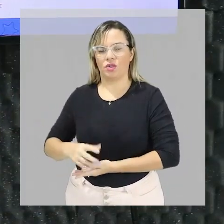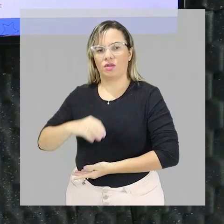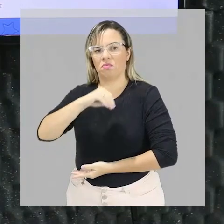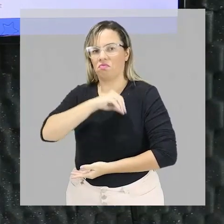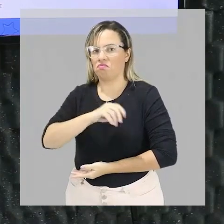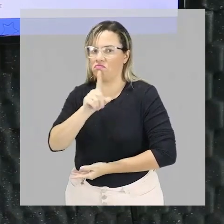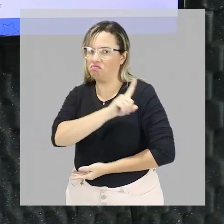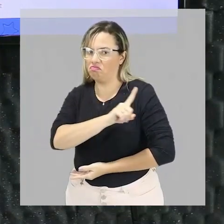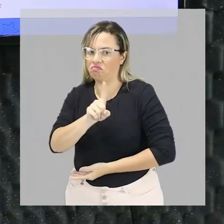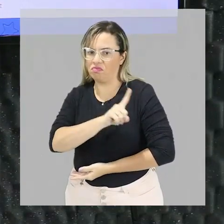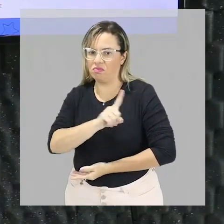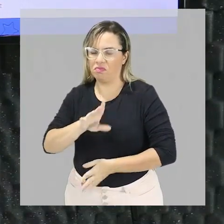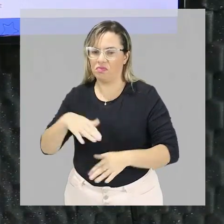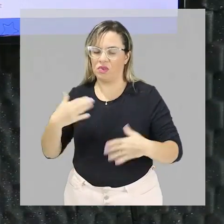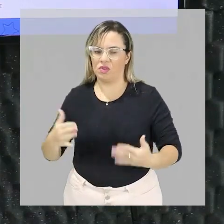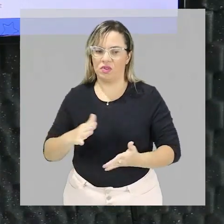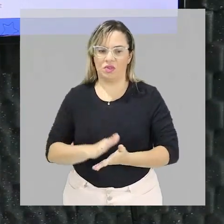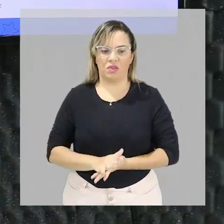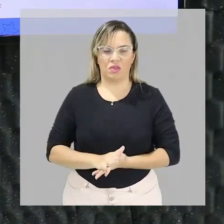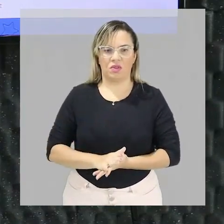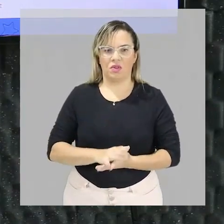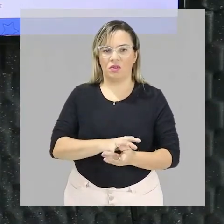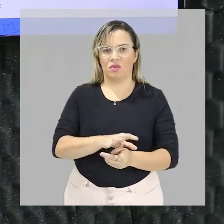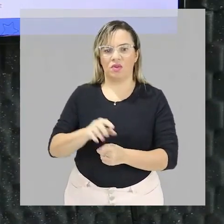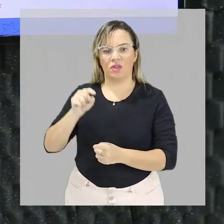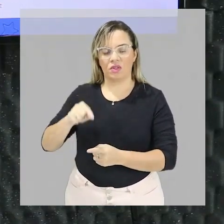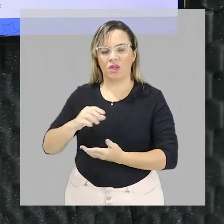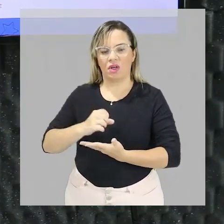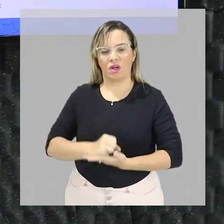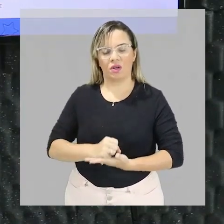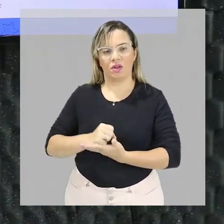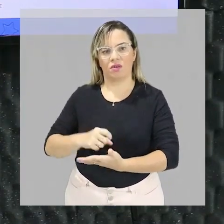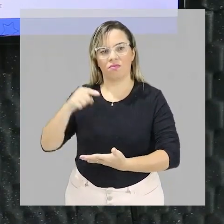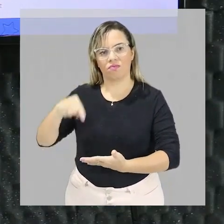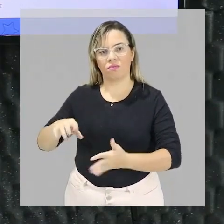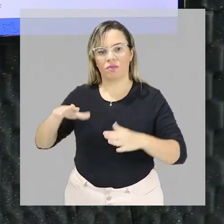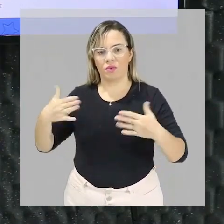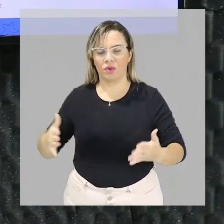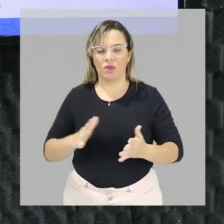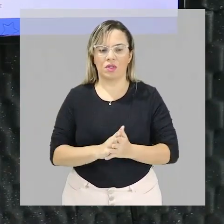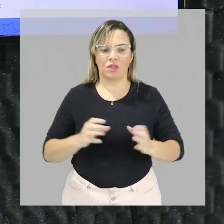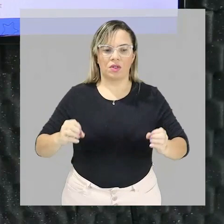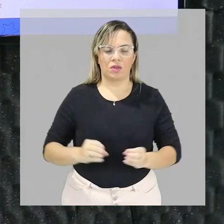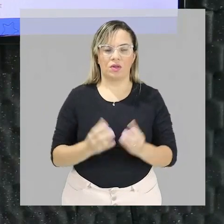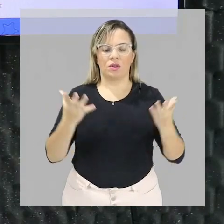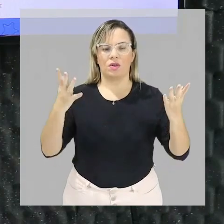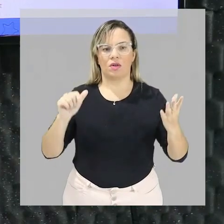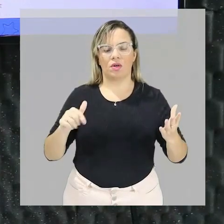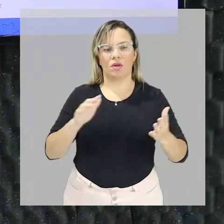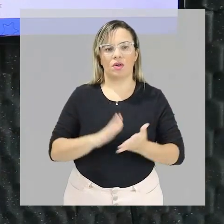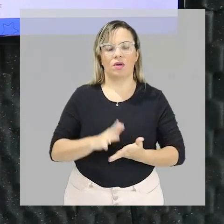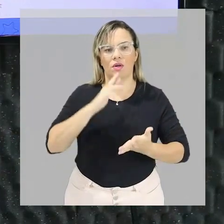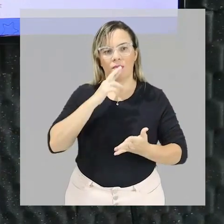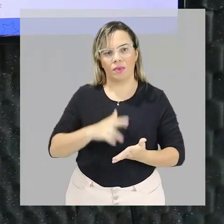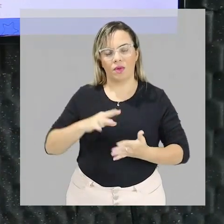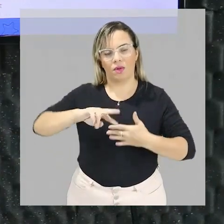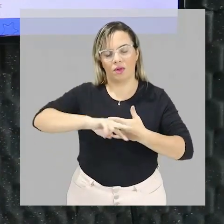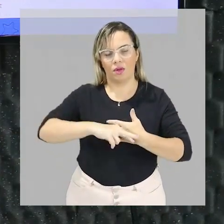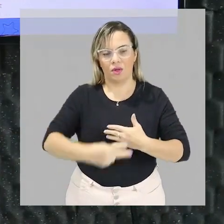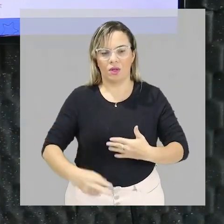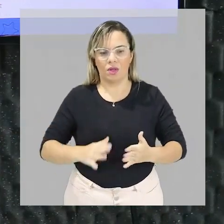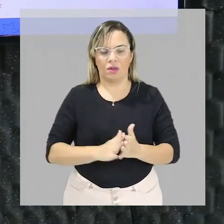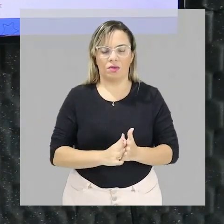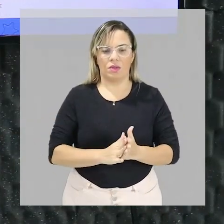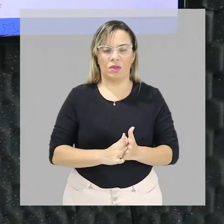trabalhadores assalariados não se favoreceram desse milagre econômico. O que se vê como um dos resultados, além do aumento da